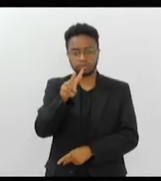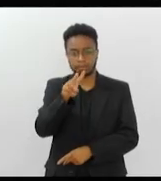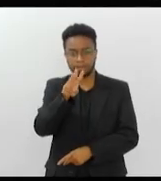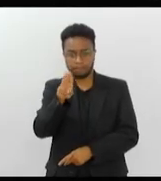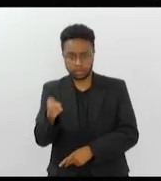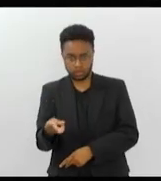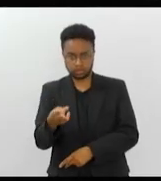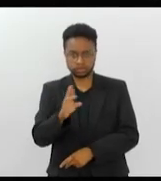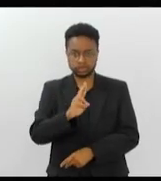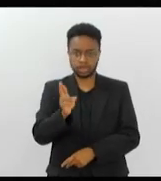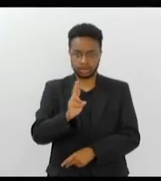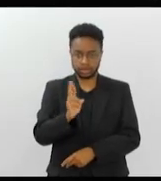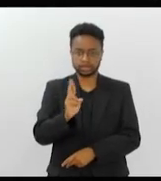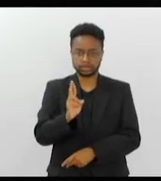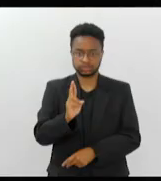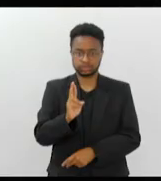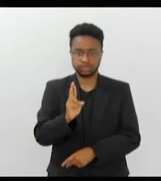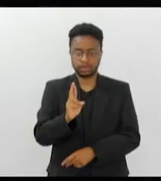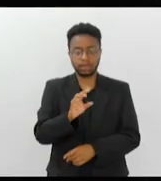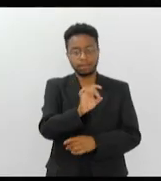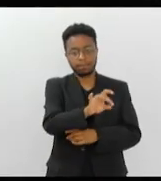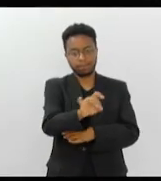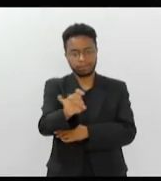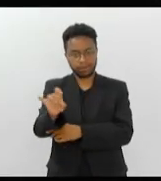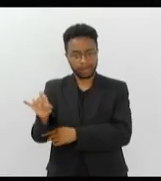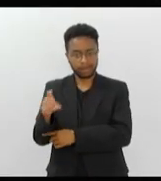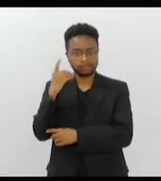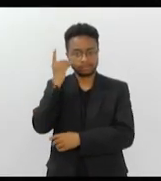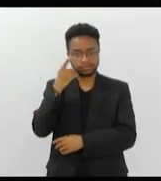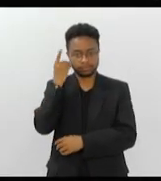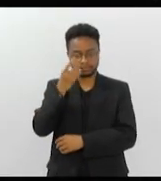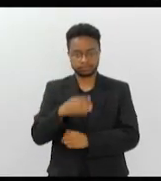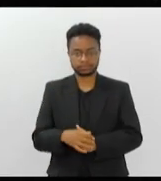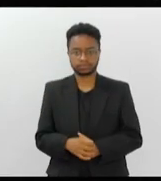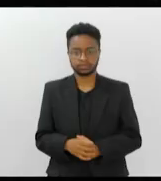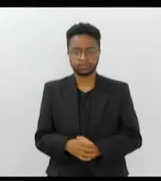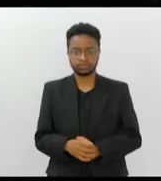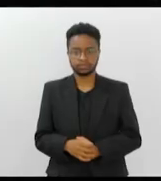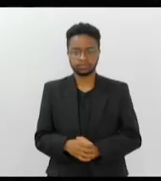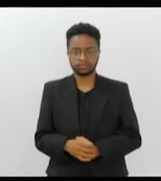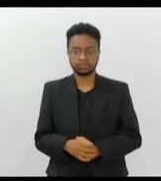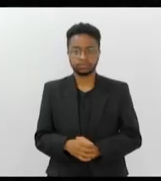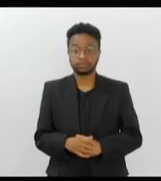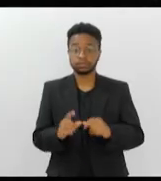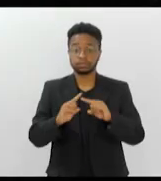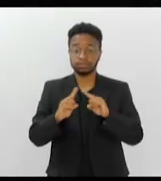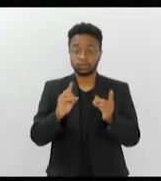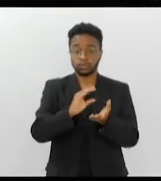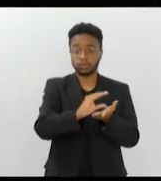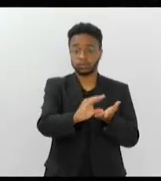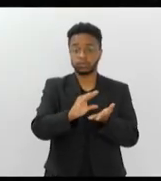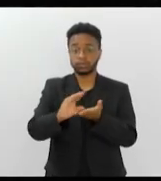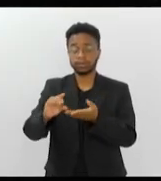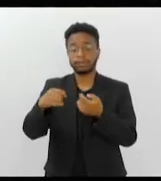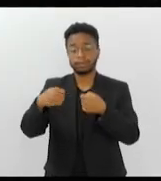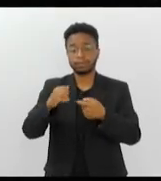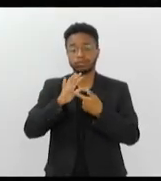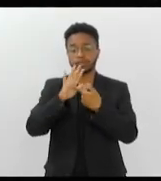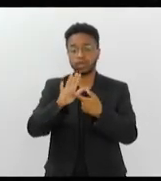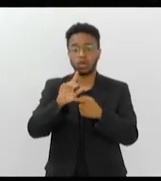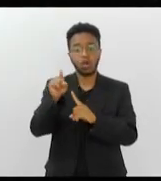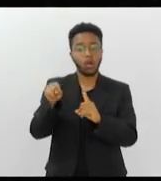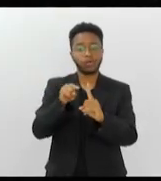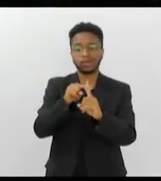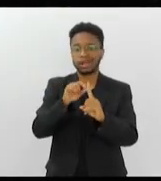R$ 2 milhões per capita, isto é, para cada deputado. Mas emenda tem que ter o objeto claro,